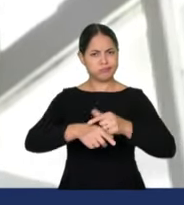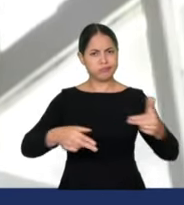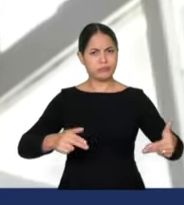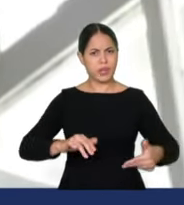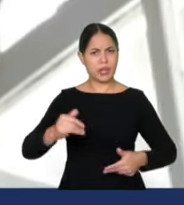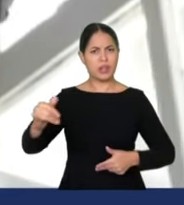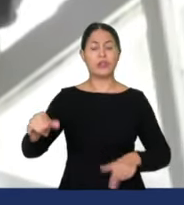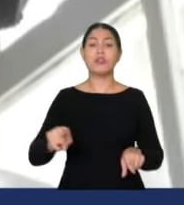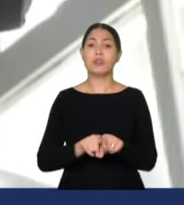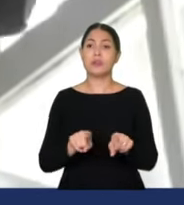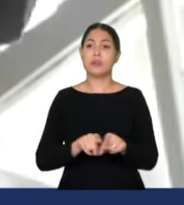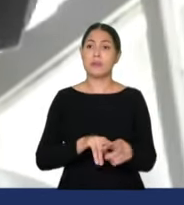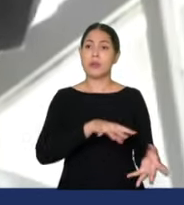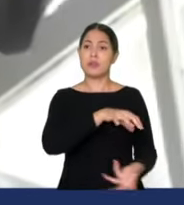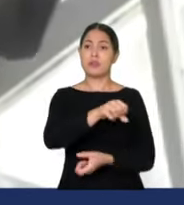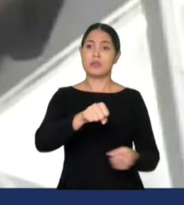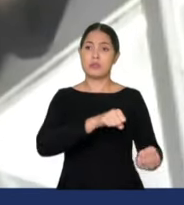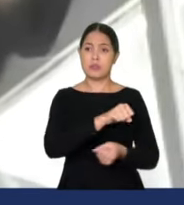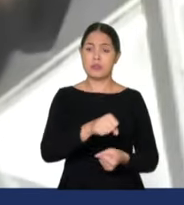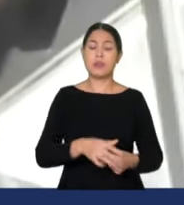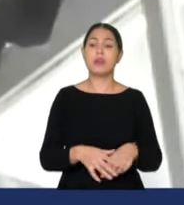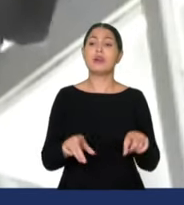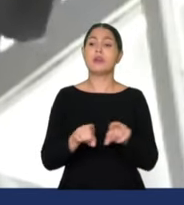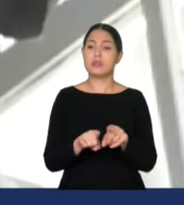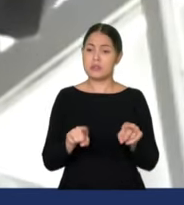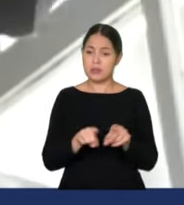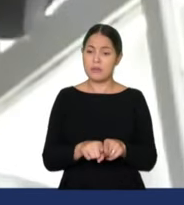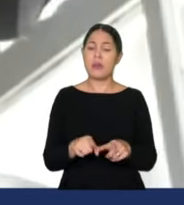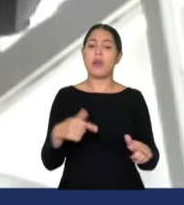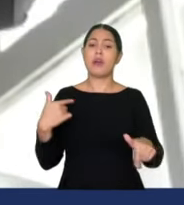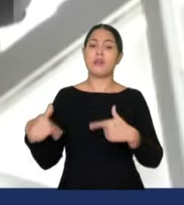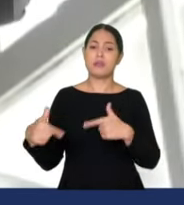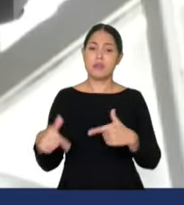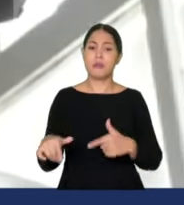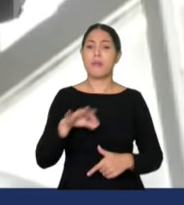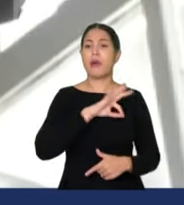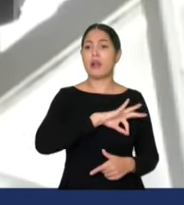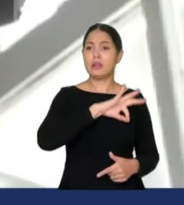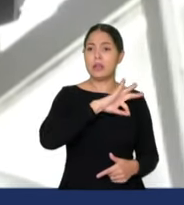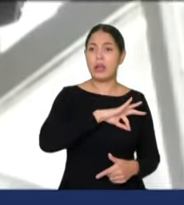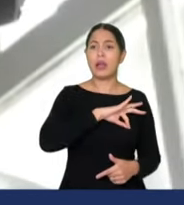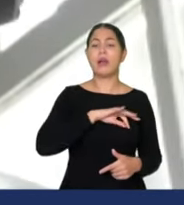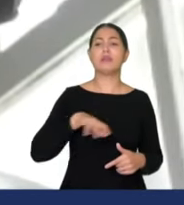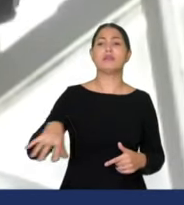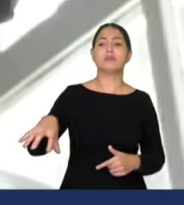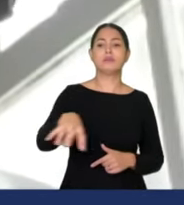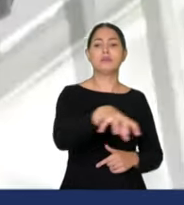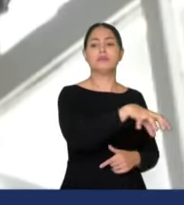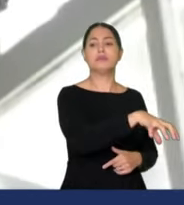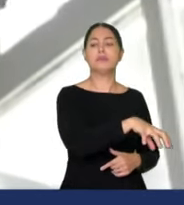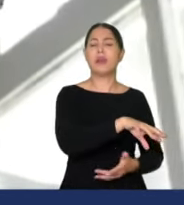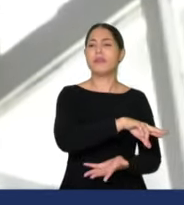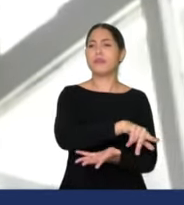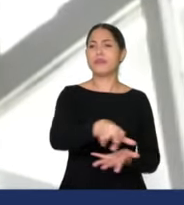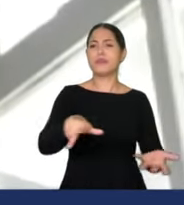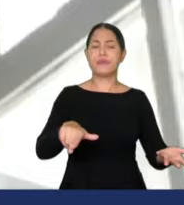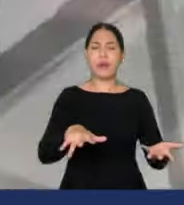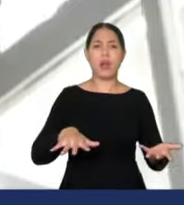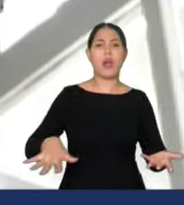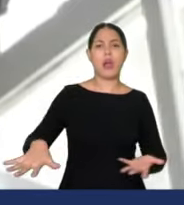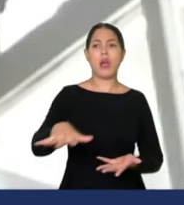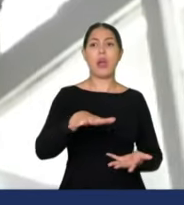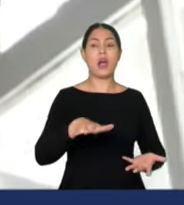empregos decentes e de renda em diversas localidades e nesses segmentos de transição energética, que